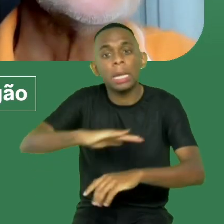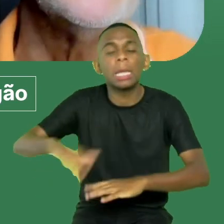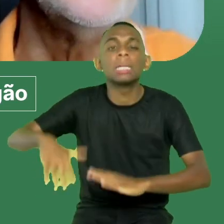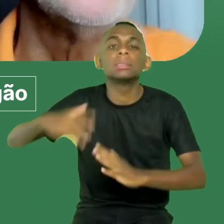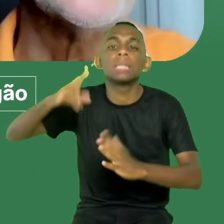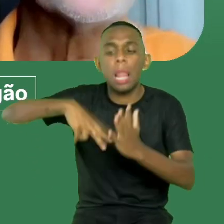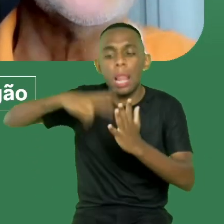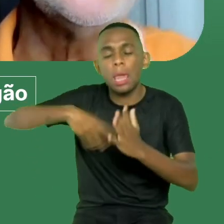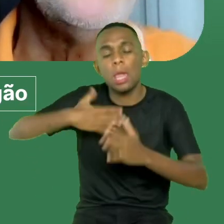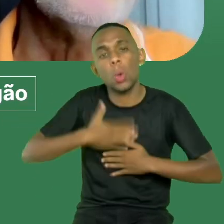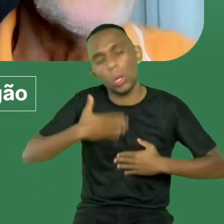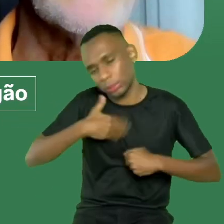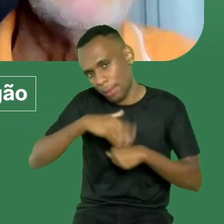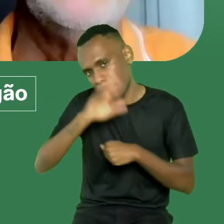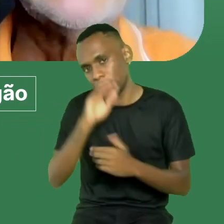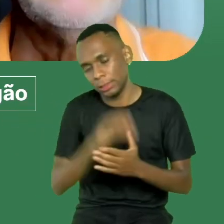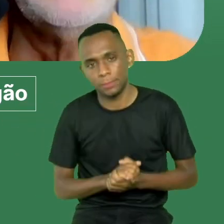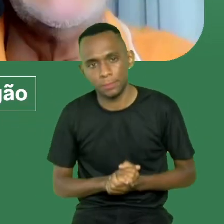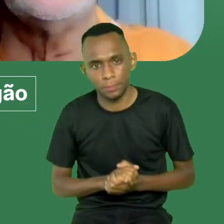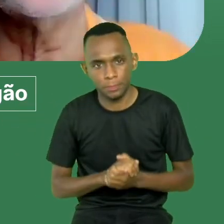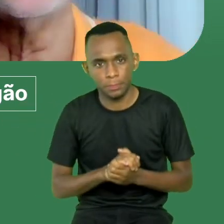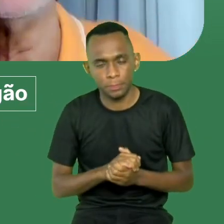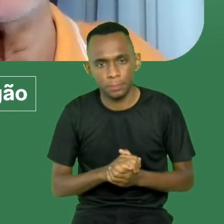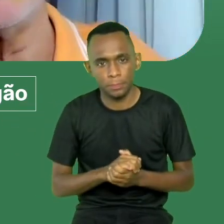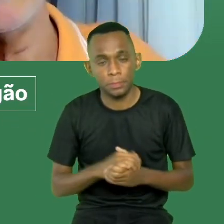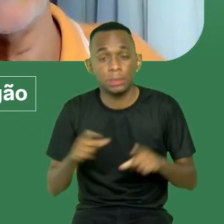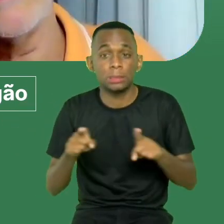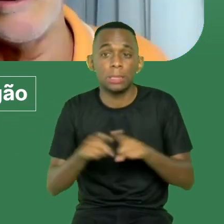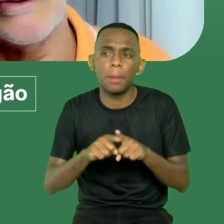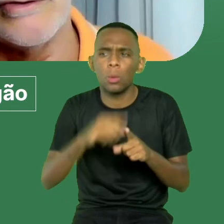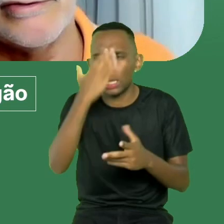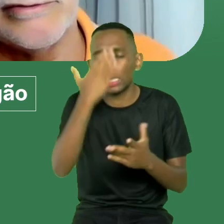é, eu acho que tem um pouco a ver também